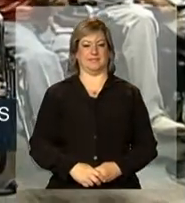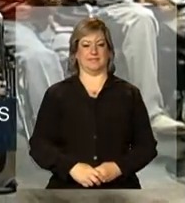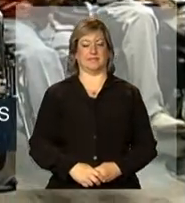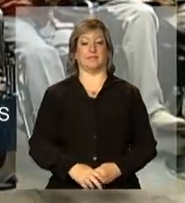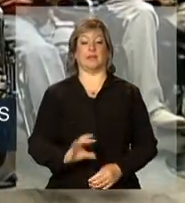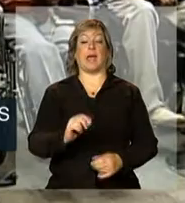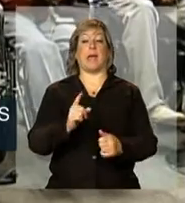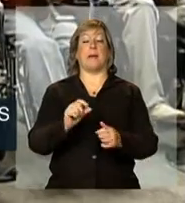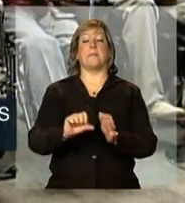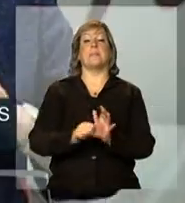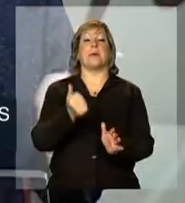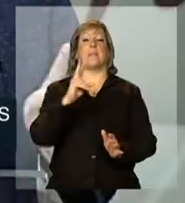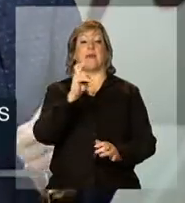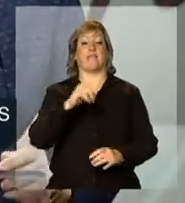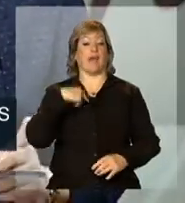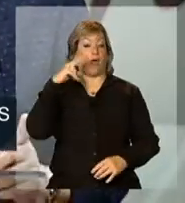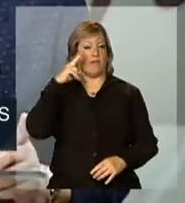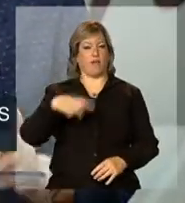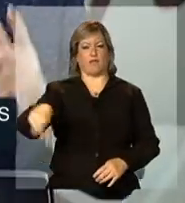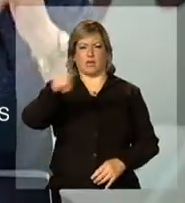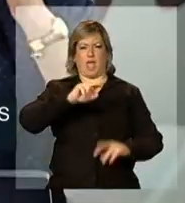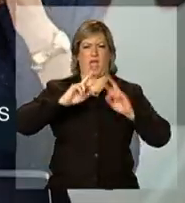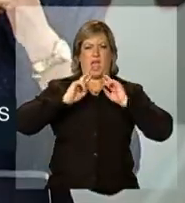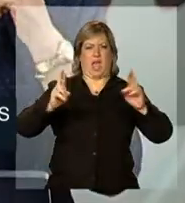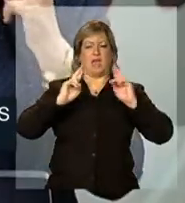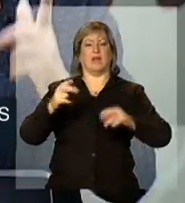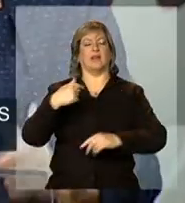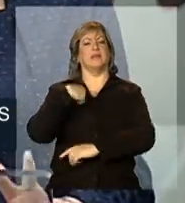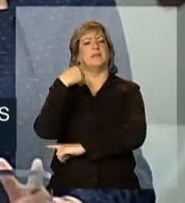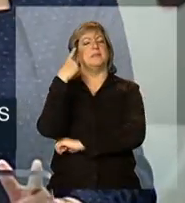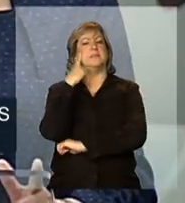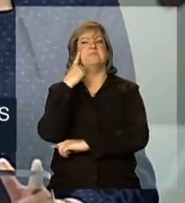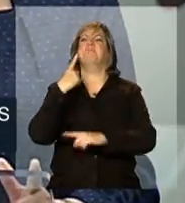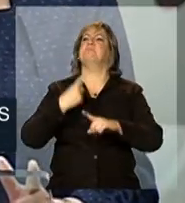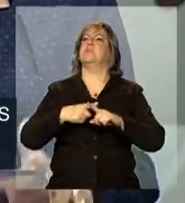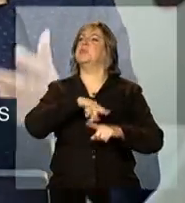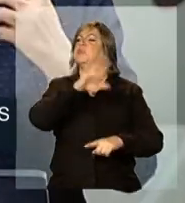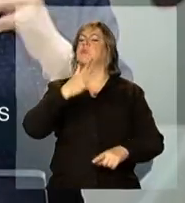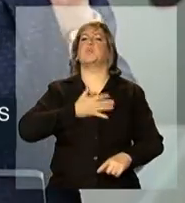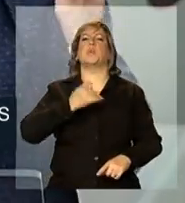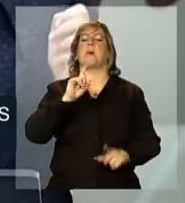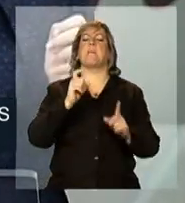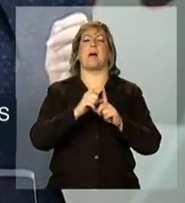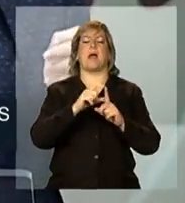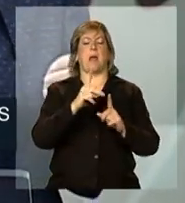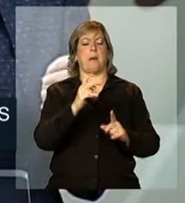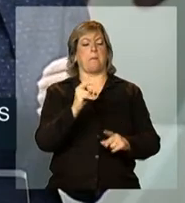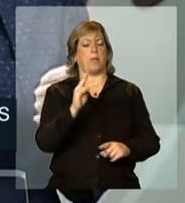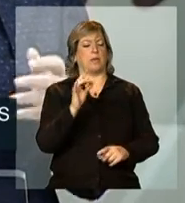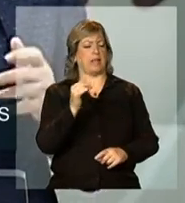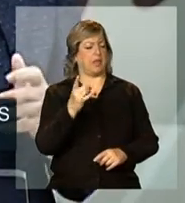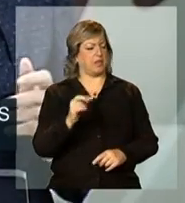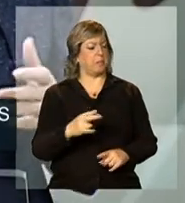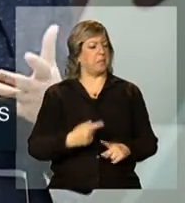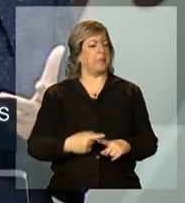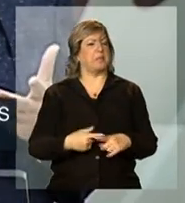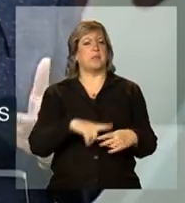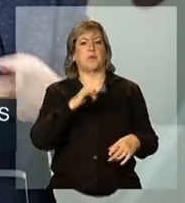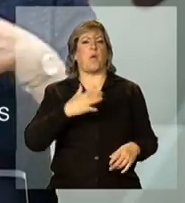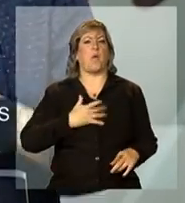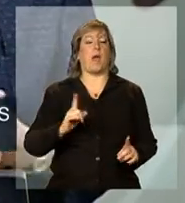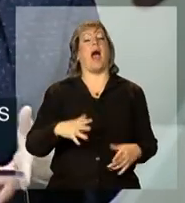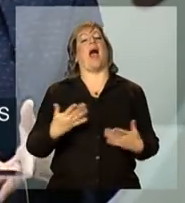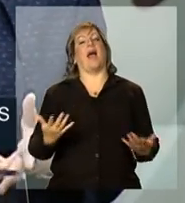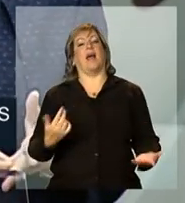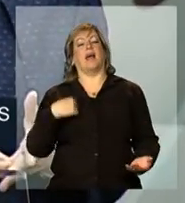A primeira vez que eu vi vocês protestarem, eu fiquei pensando por que que era. Aí cheguei a essa conclusão, espero que seja